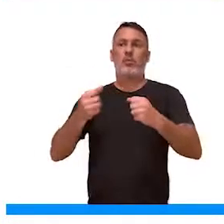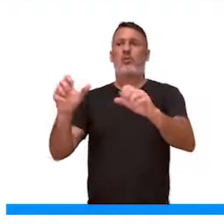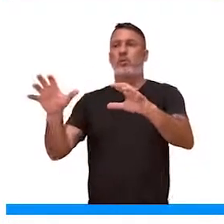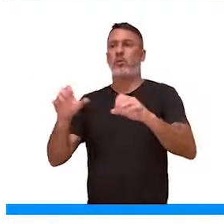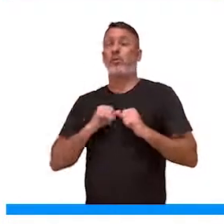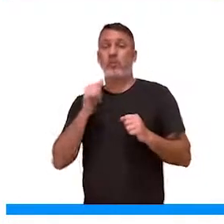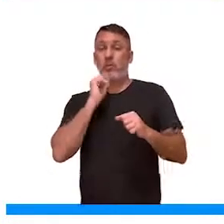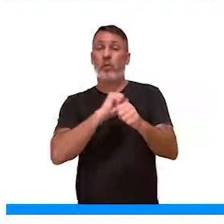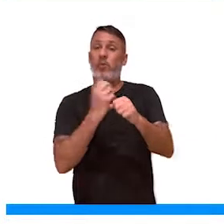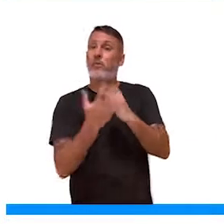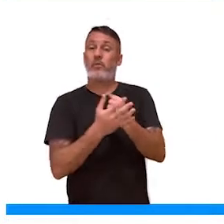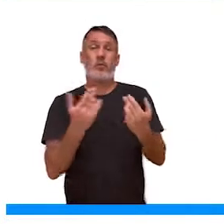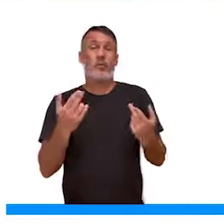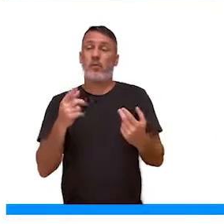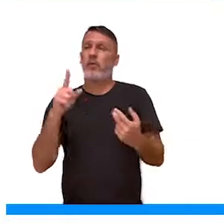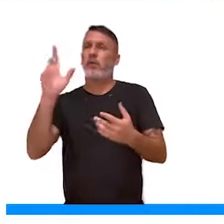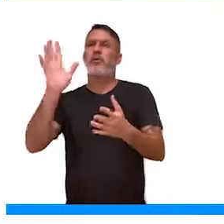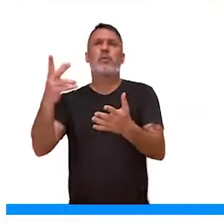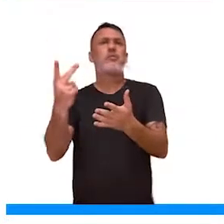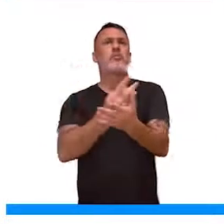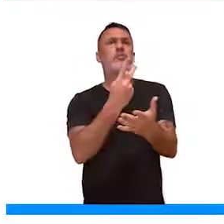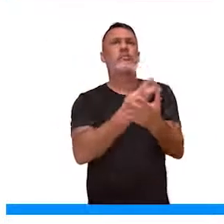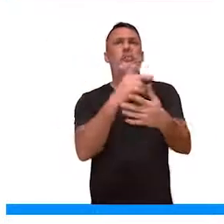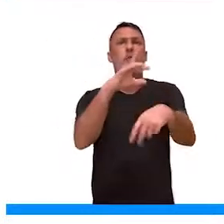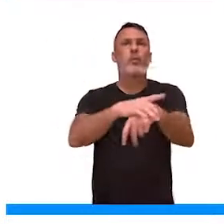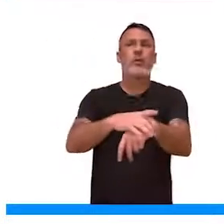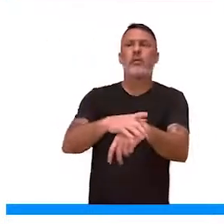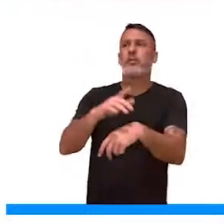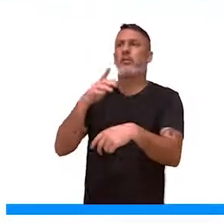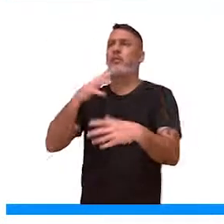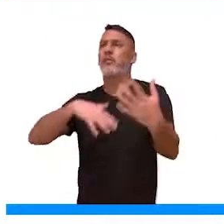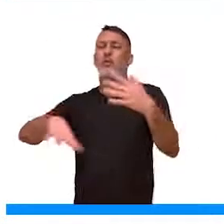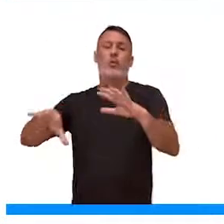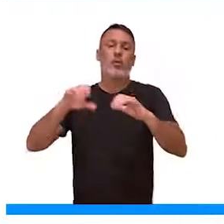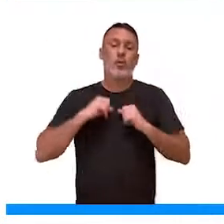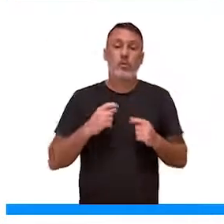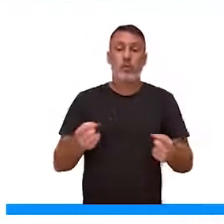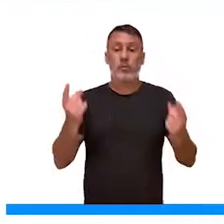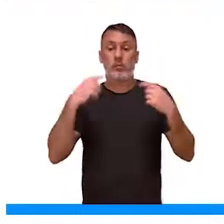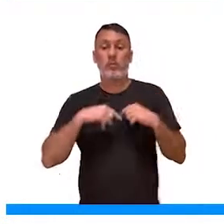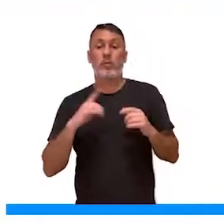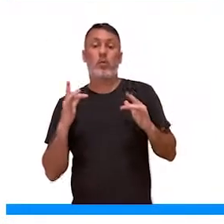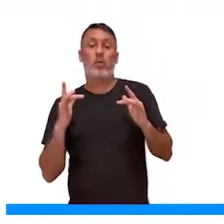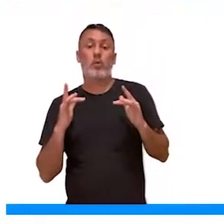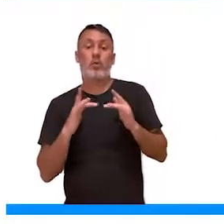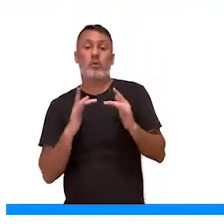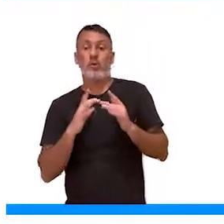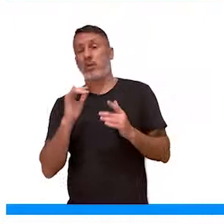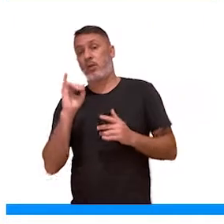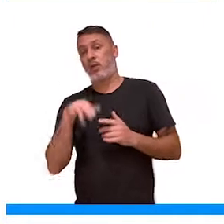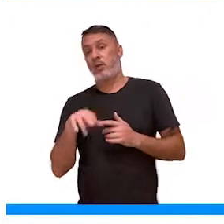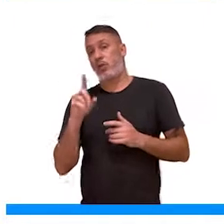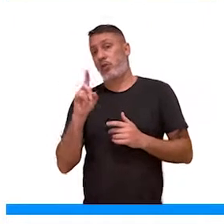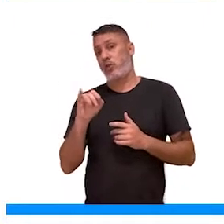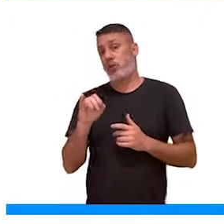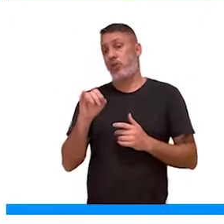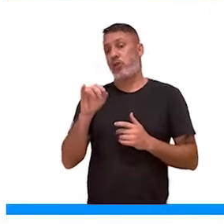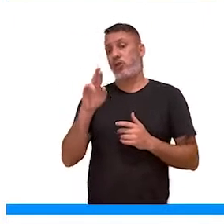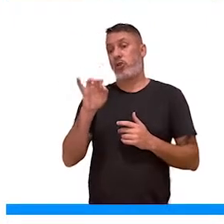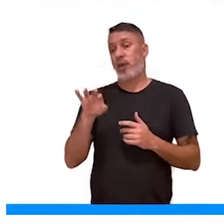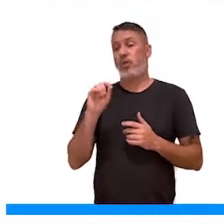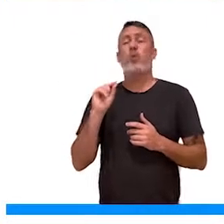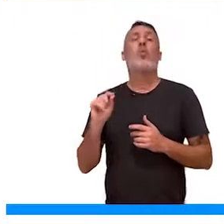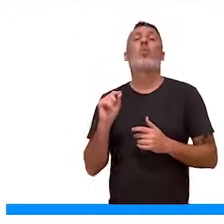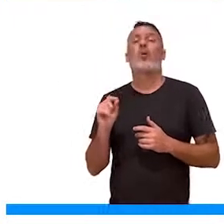direto, com algum agente ou com o próprio doente. E tem aquelas que são de contato indireto. O que é